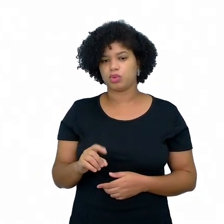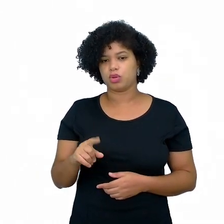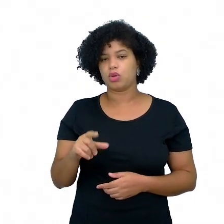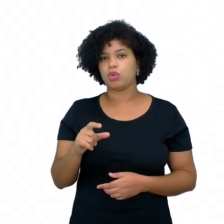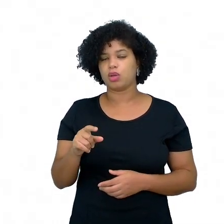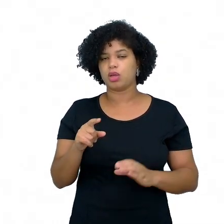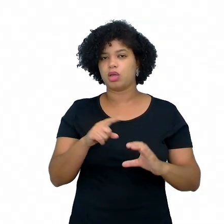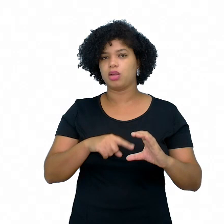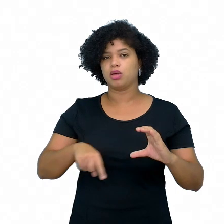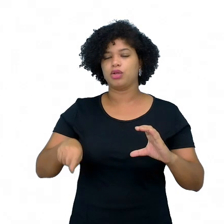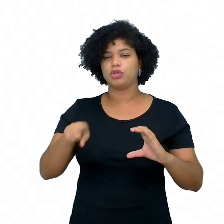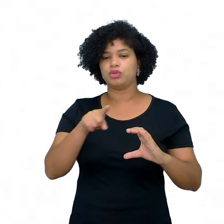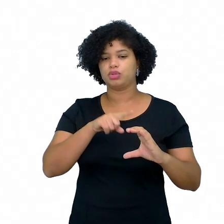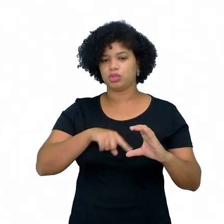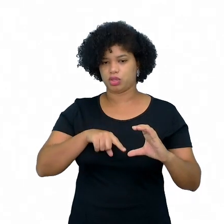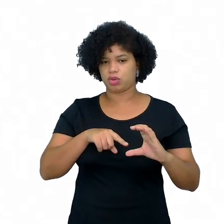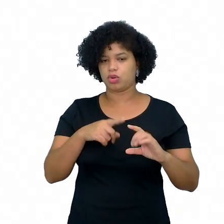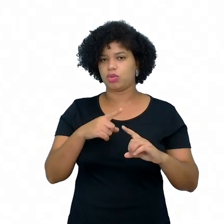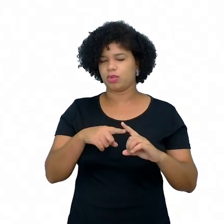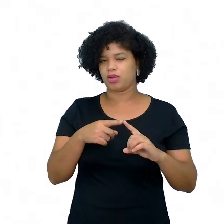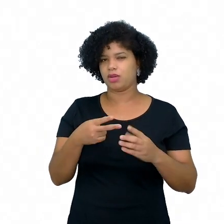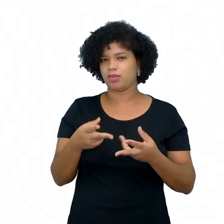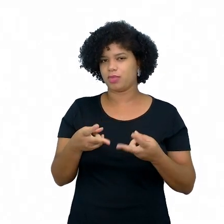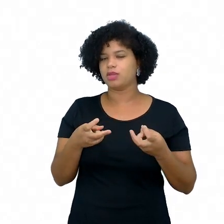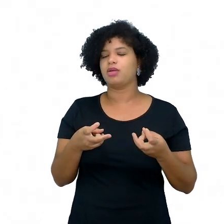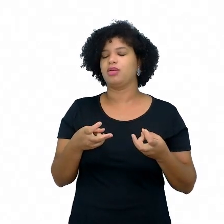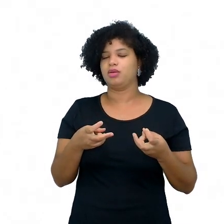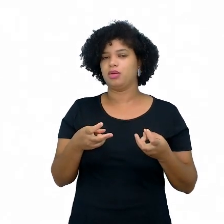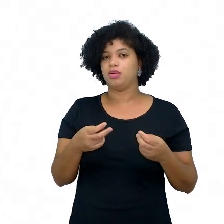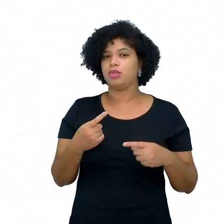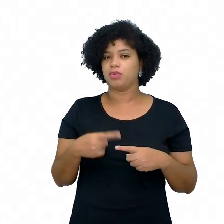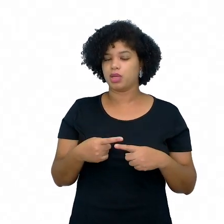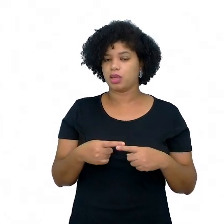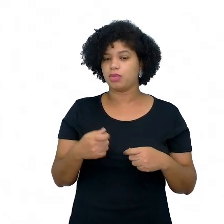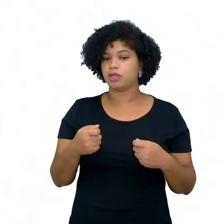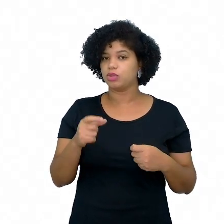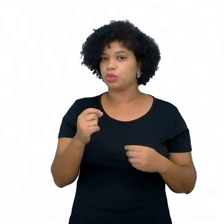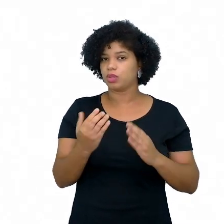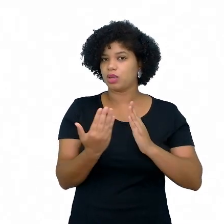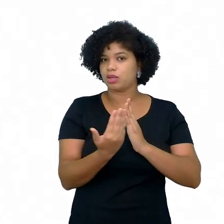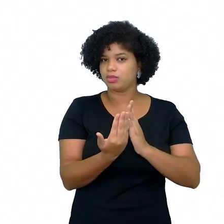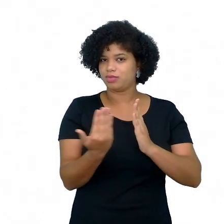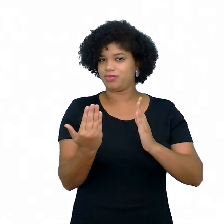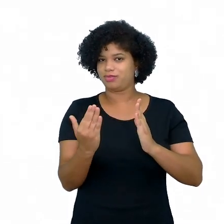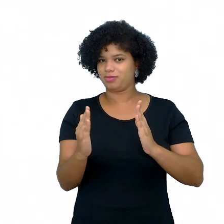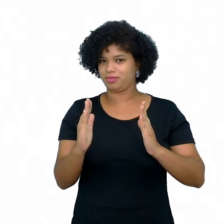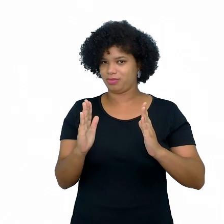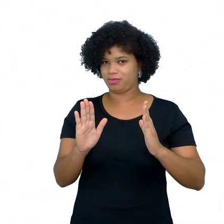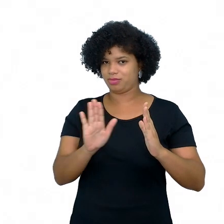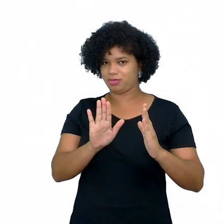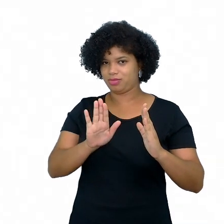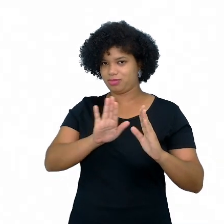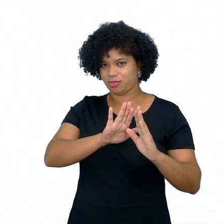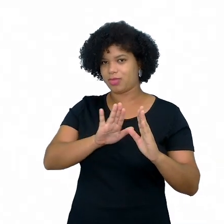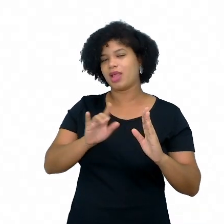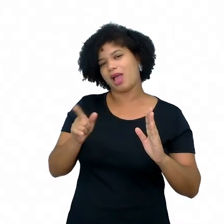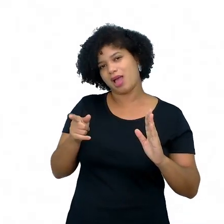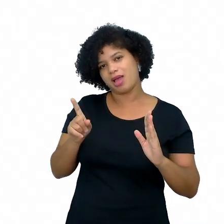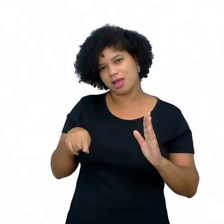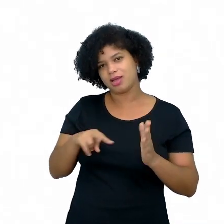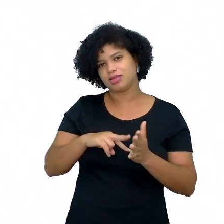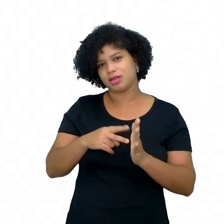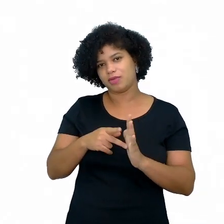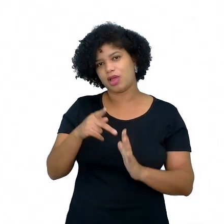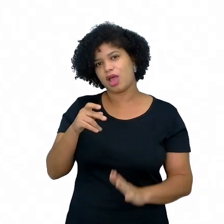Pelas características, né? E para ser polígono tem que ter faces, tem que ter lados, né? E o círculo